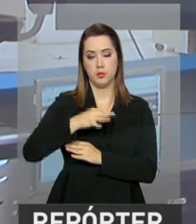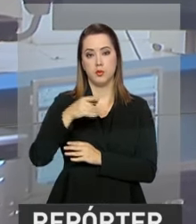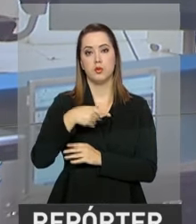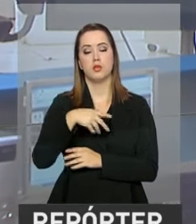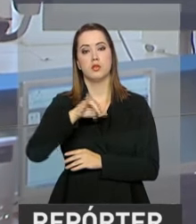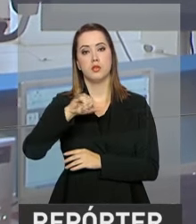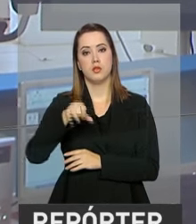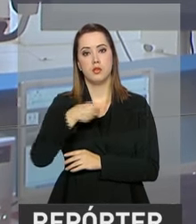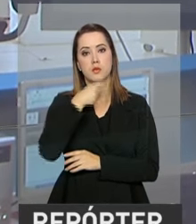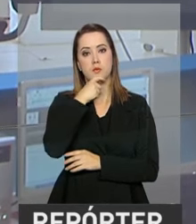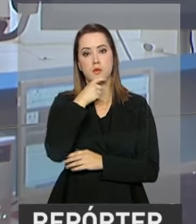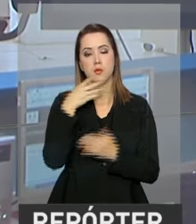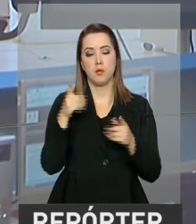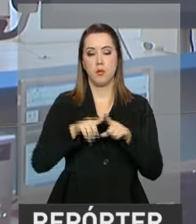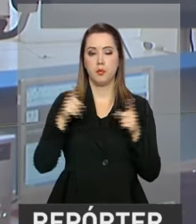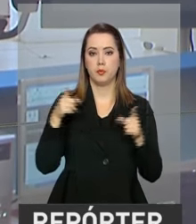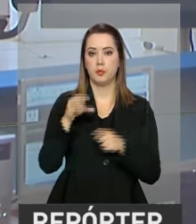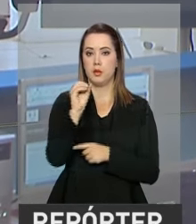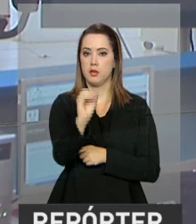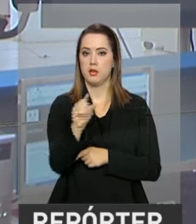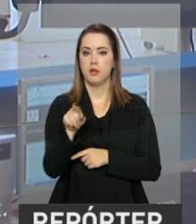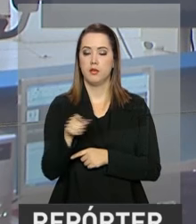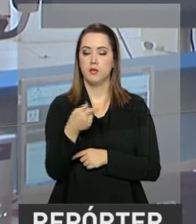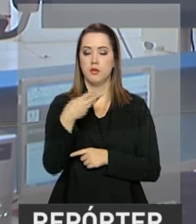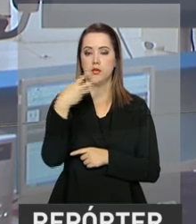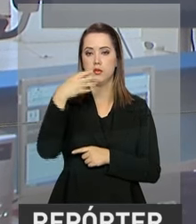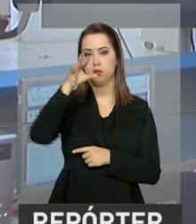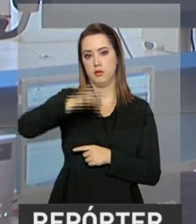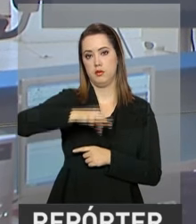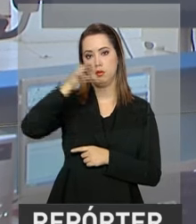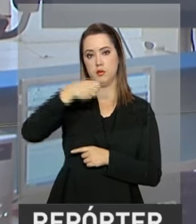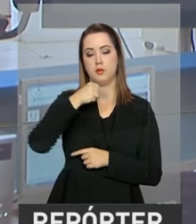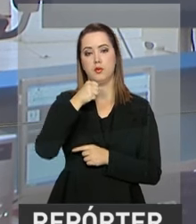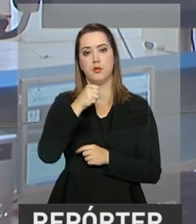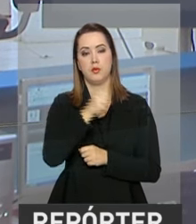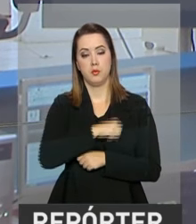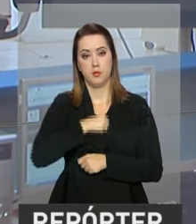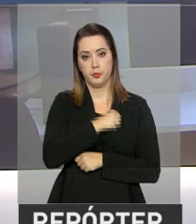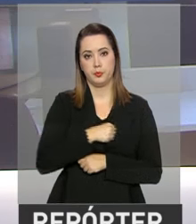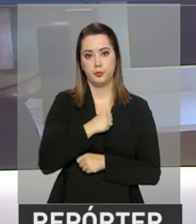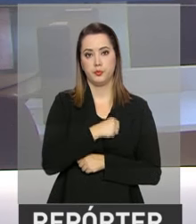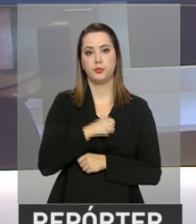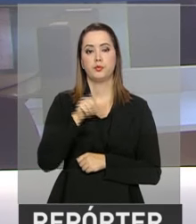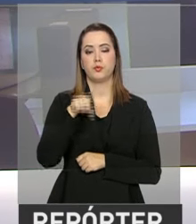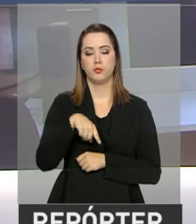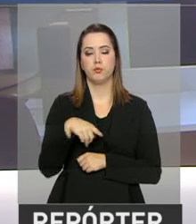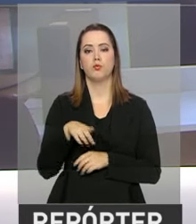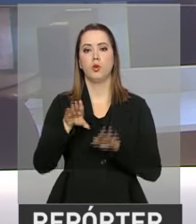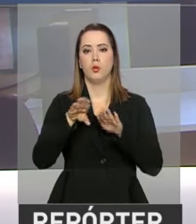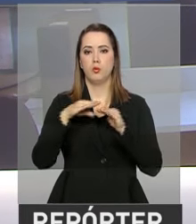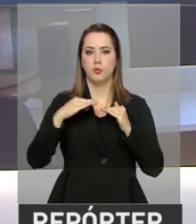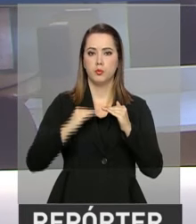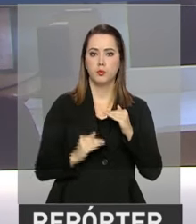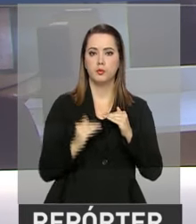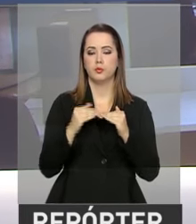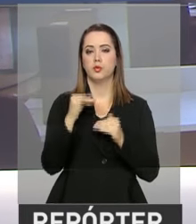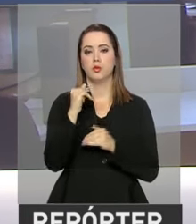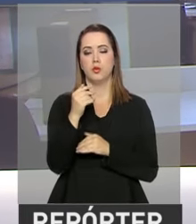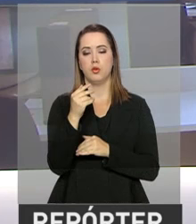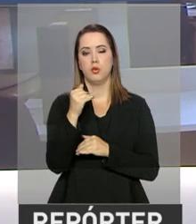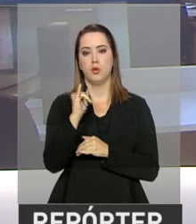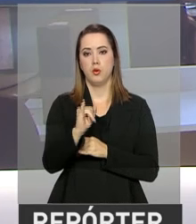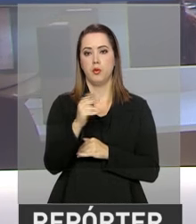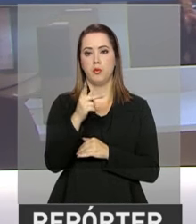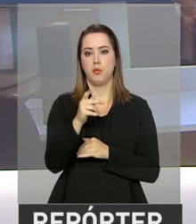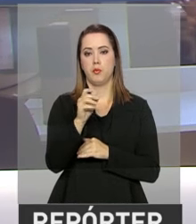0,3% em agosto, é o principal responsável pela desaceleração do IPCA. Vamos agora falar de Paralimpíadas.